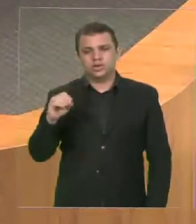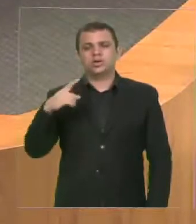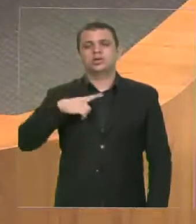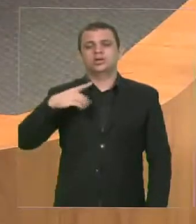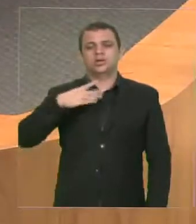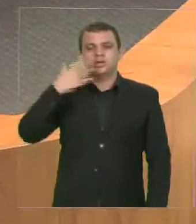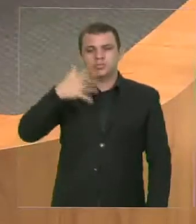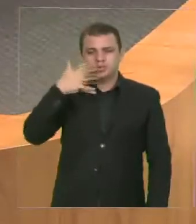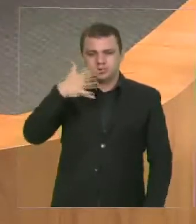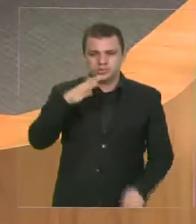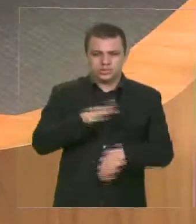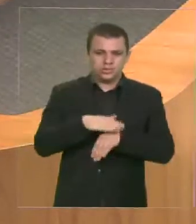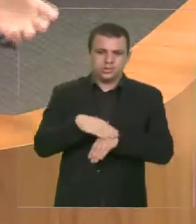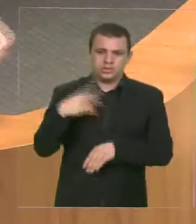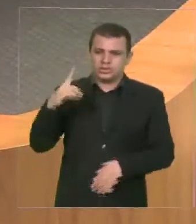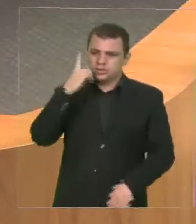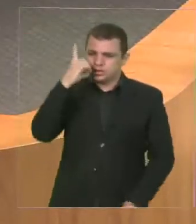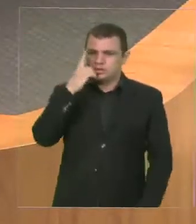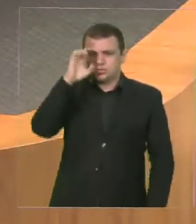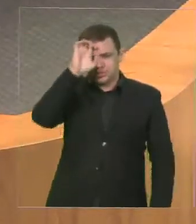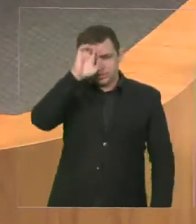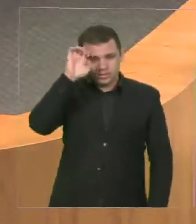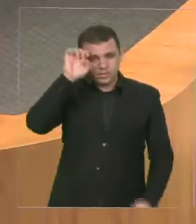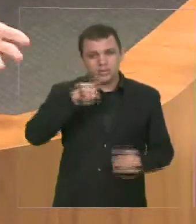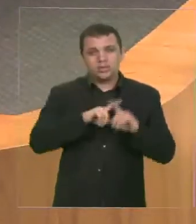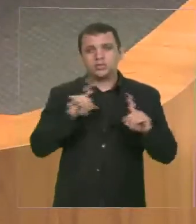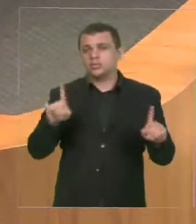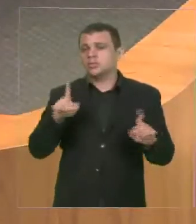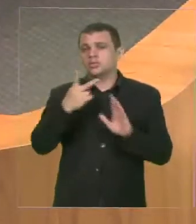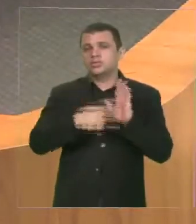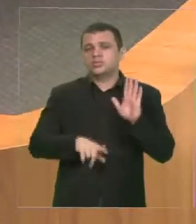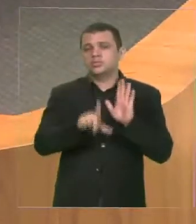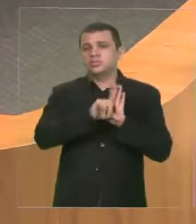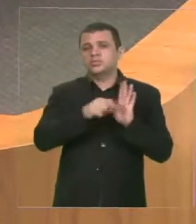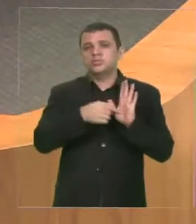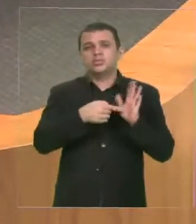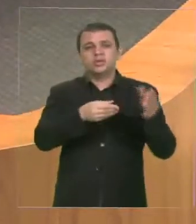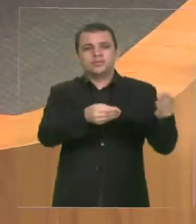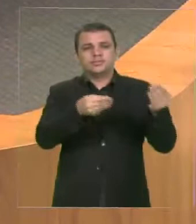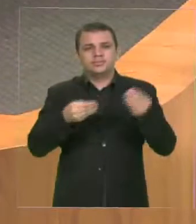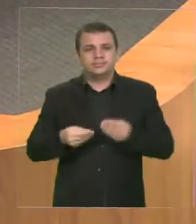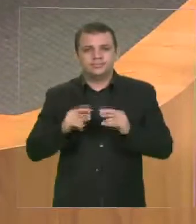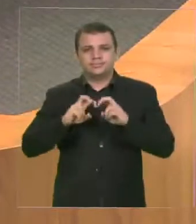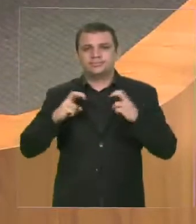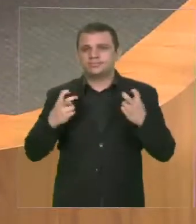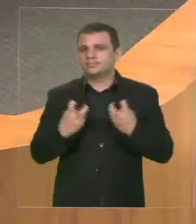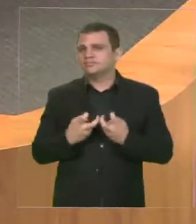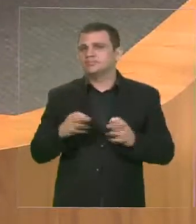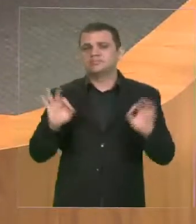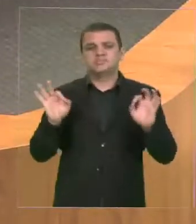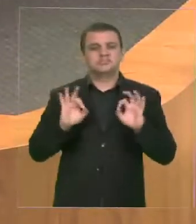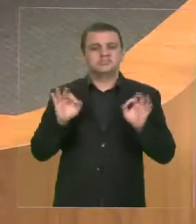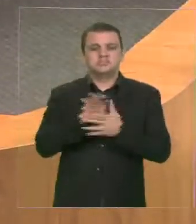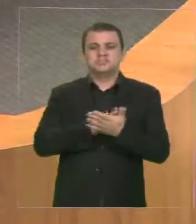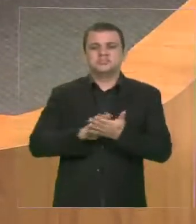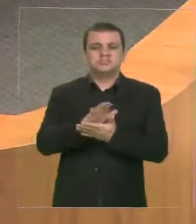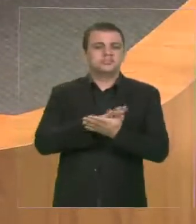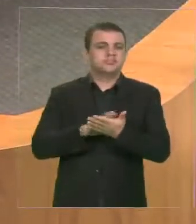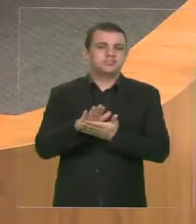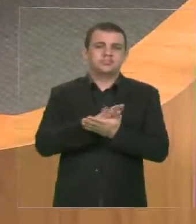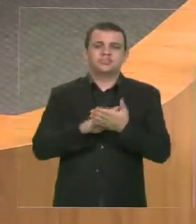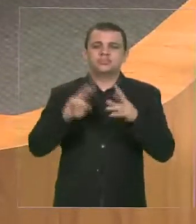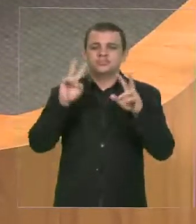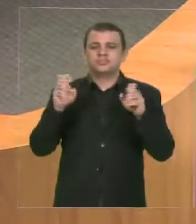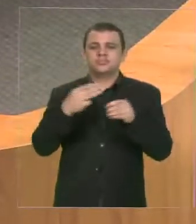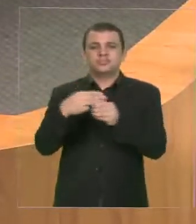do deputado Eduardo Brade, mas em nenhum momento esse projeto de lei foi tramitado, passado pela nossa comissão para